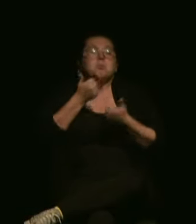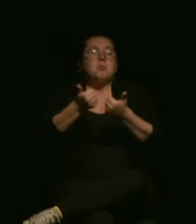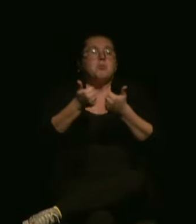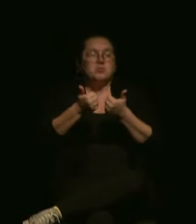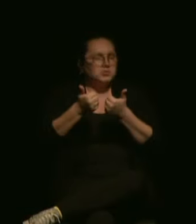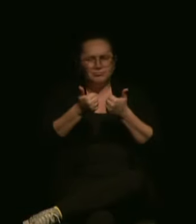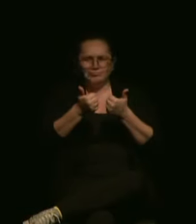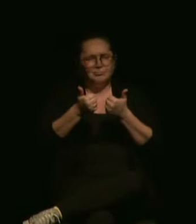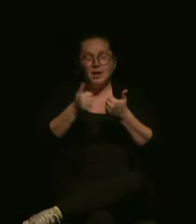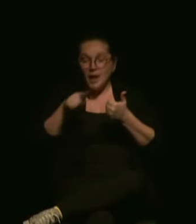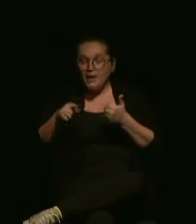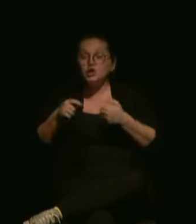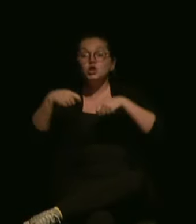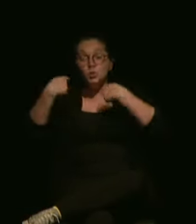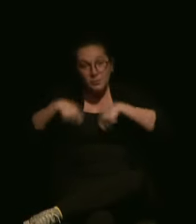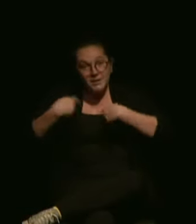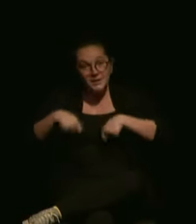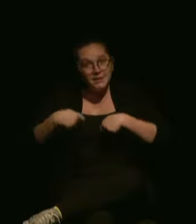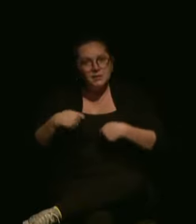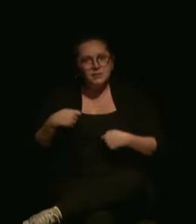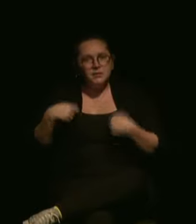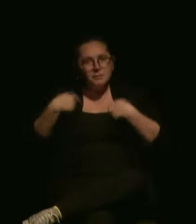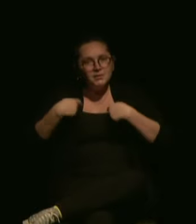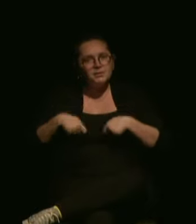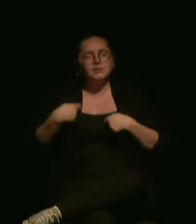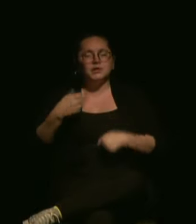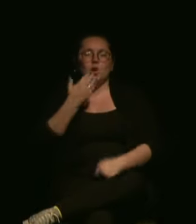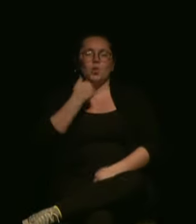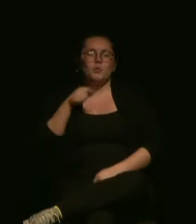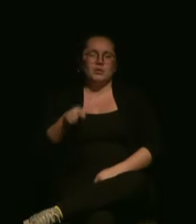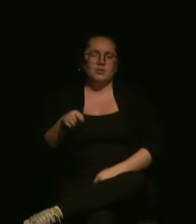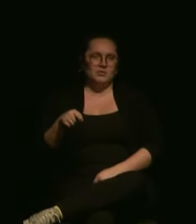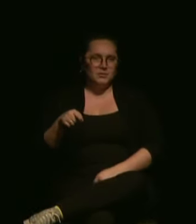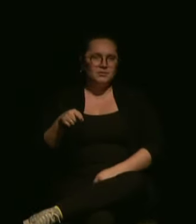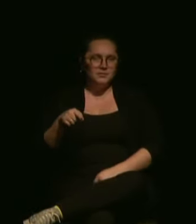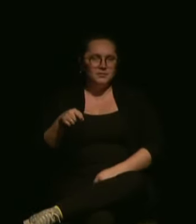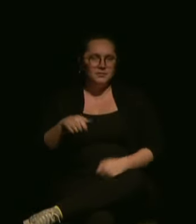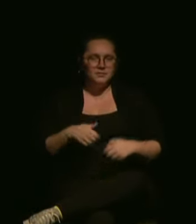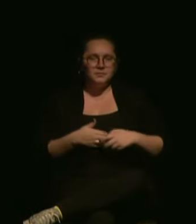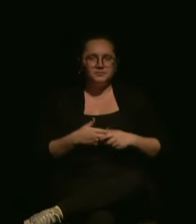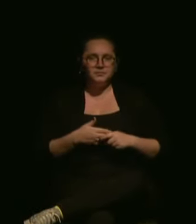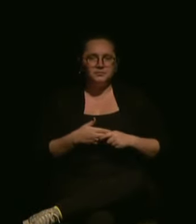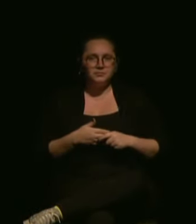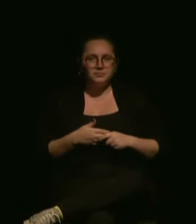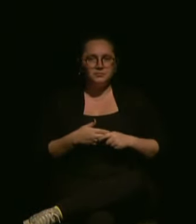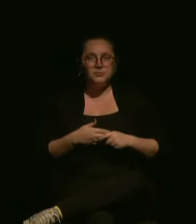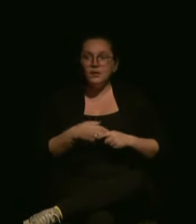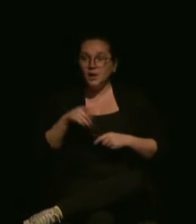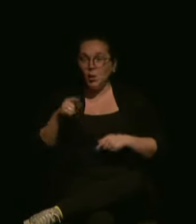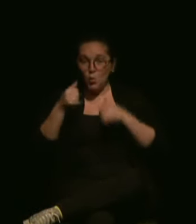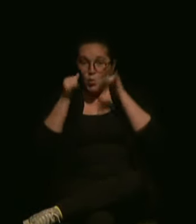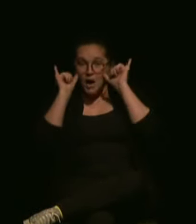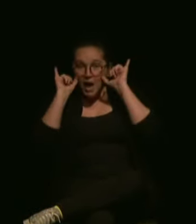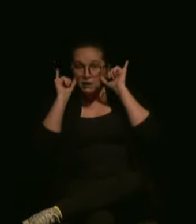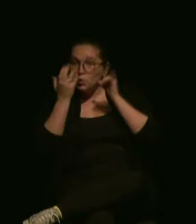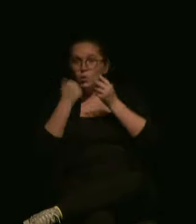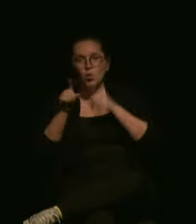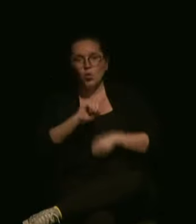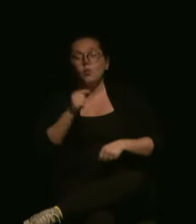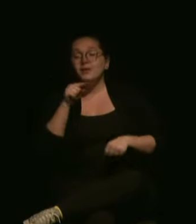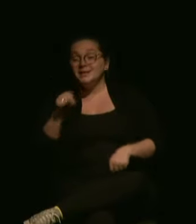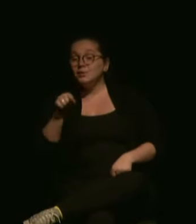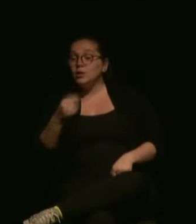A gente come é a precisão que obriga. Quem come esse gado? Come? Não, senhor. O gado não come isso aqui. Isso aqui quem come é os